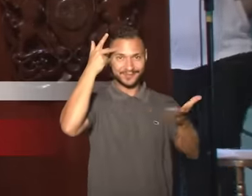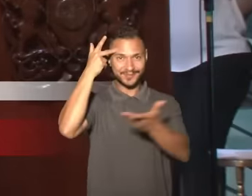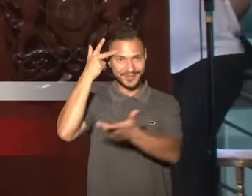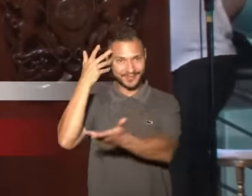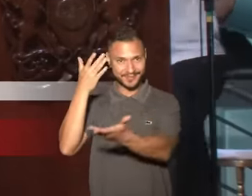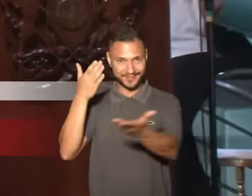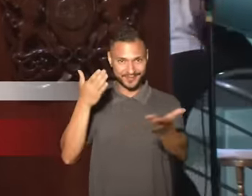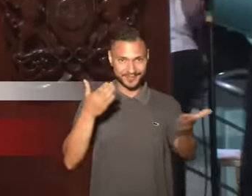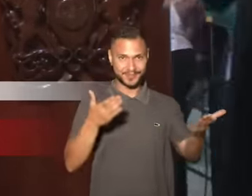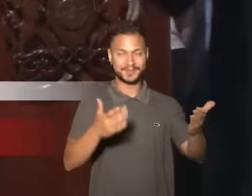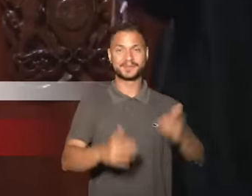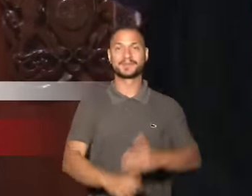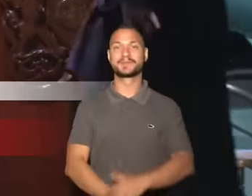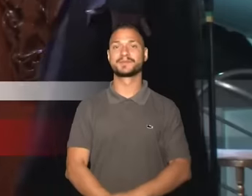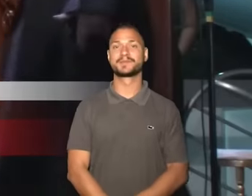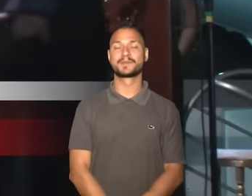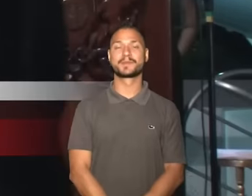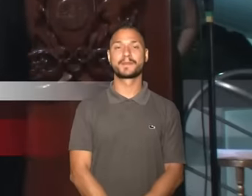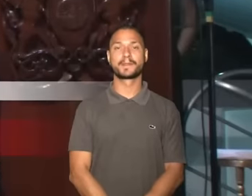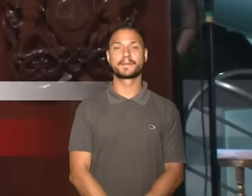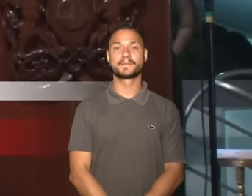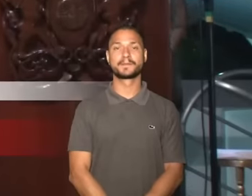homenageados.